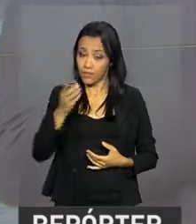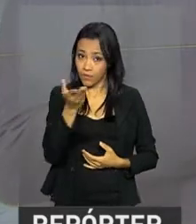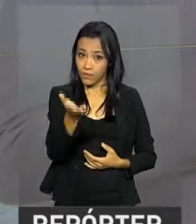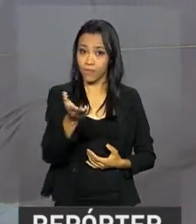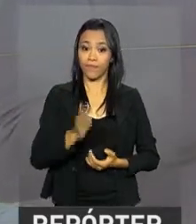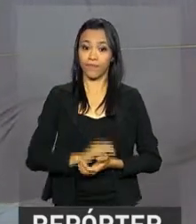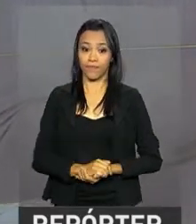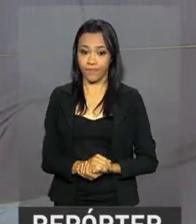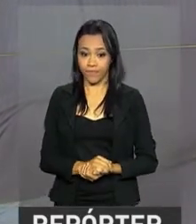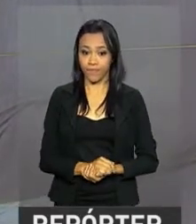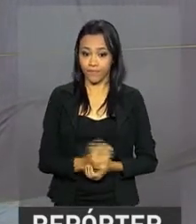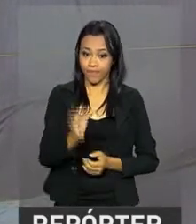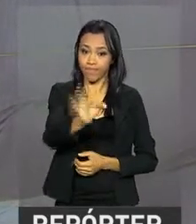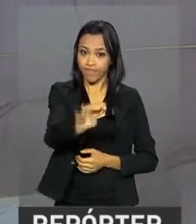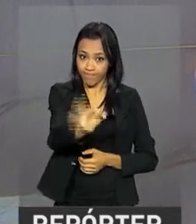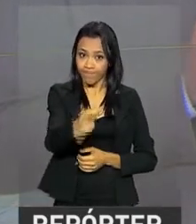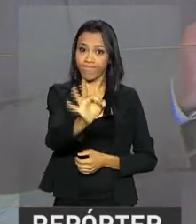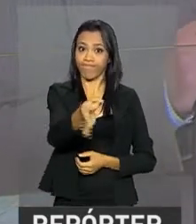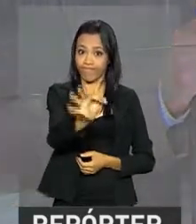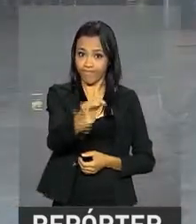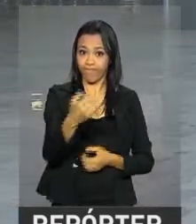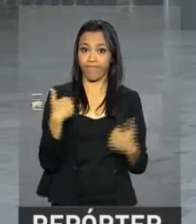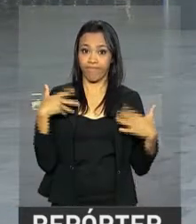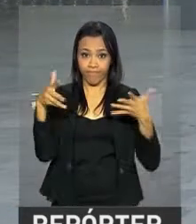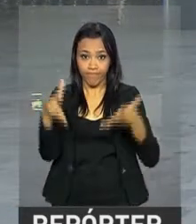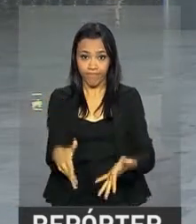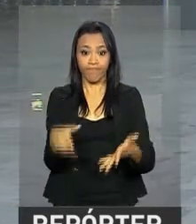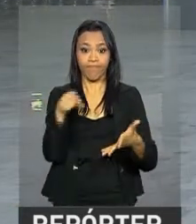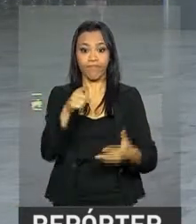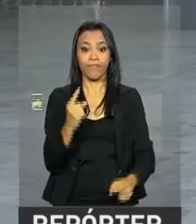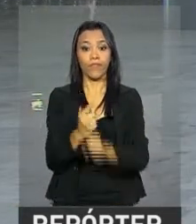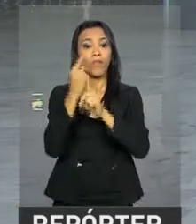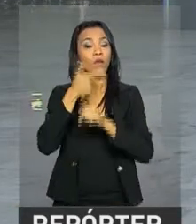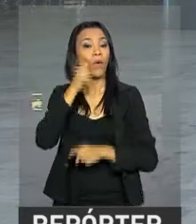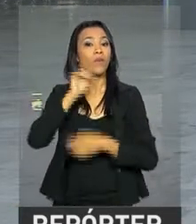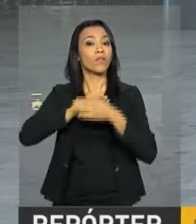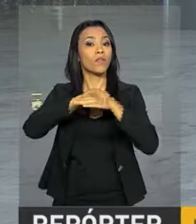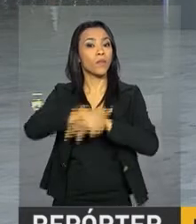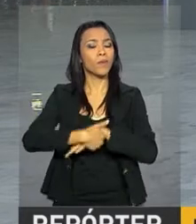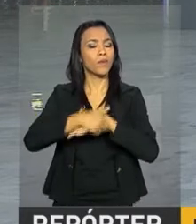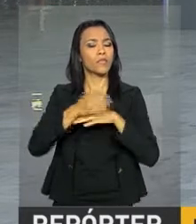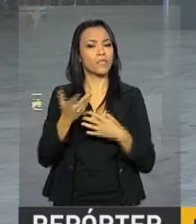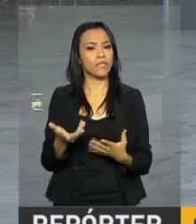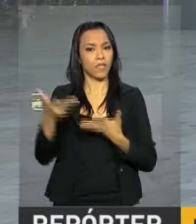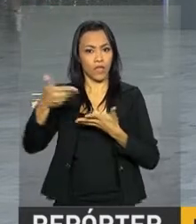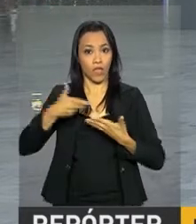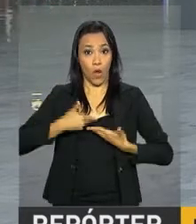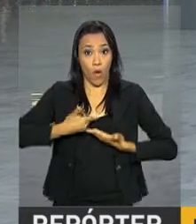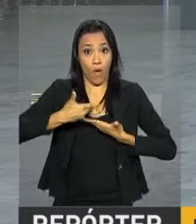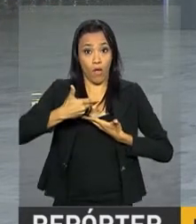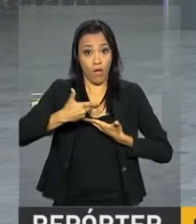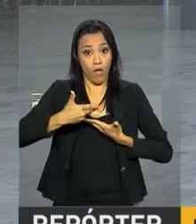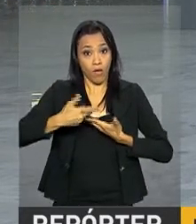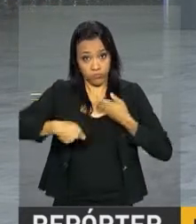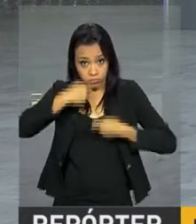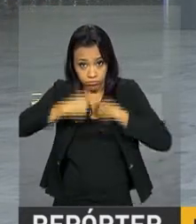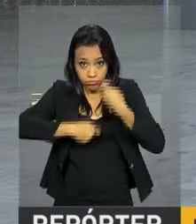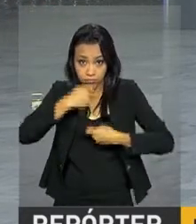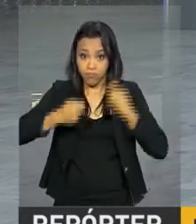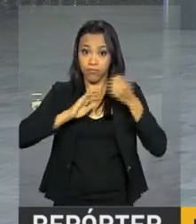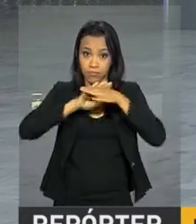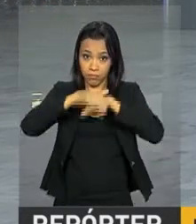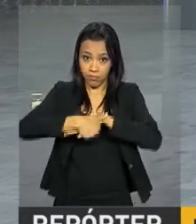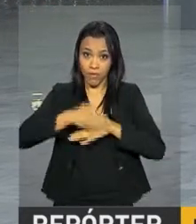renato exatamente olha participaram desse encontro na noite de ontem esse encontro oferecido pelo esse jantar oferecido pelo presidente